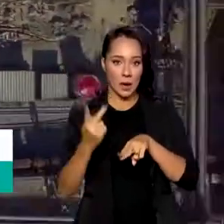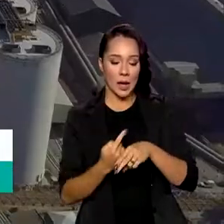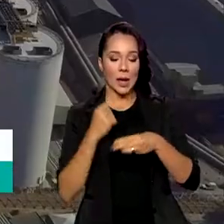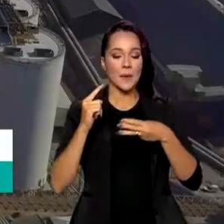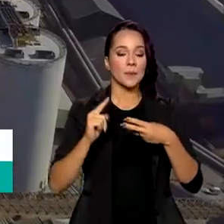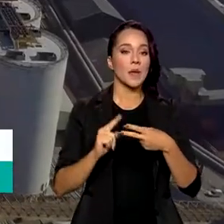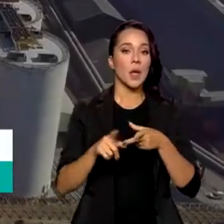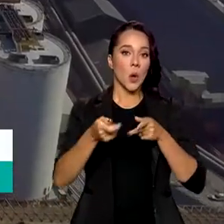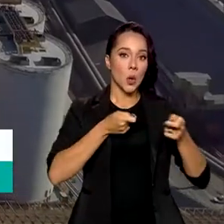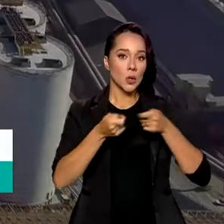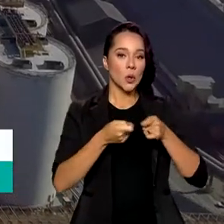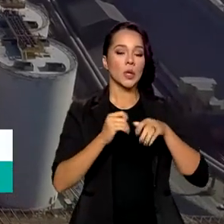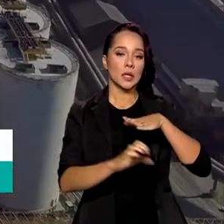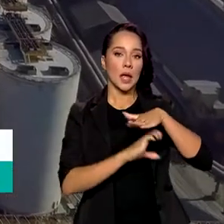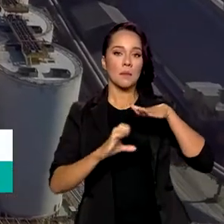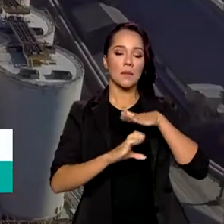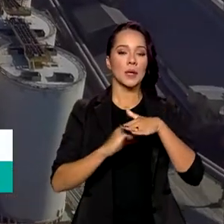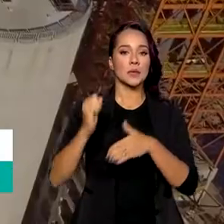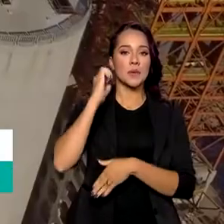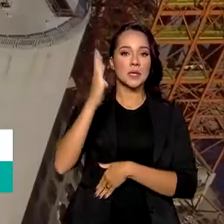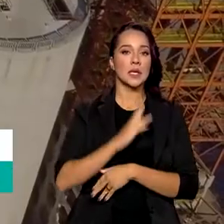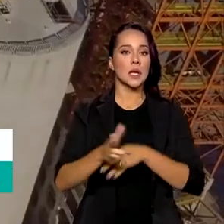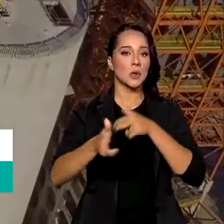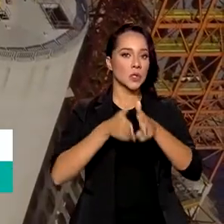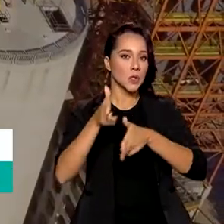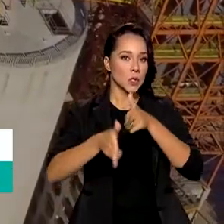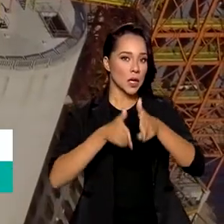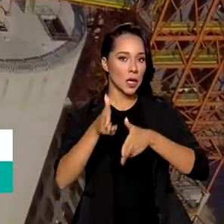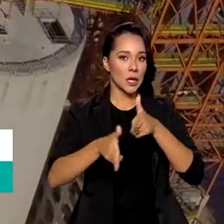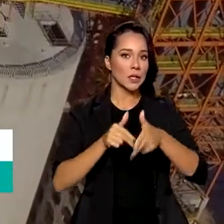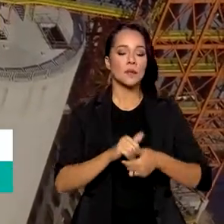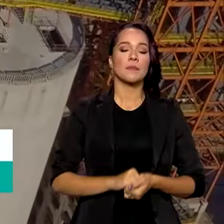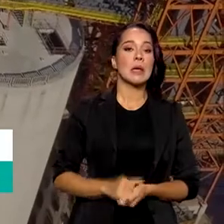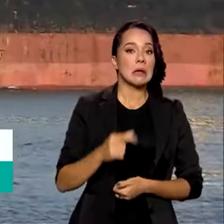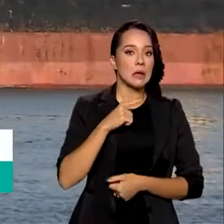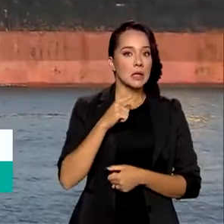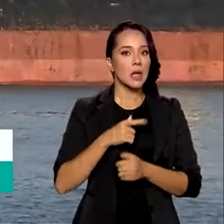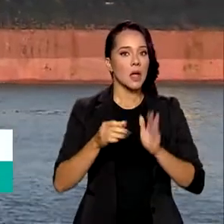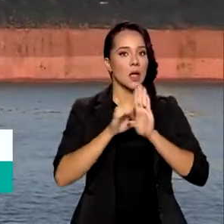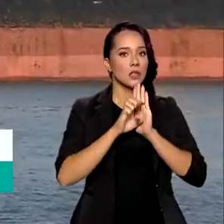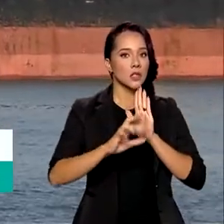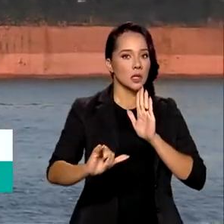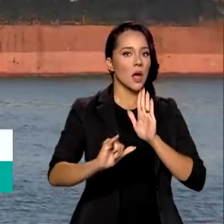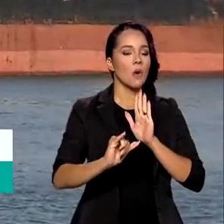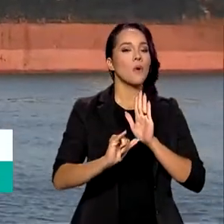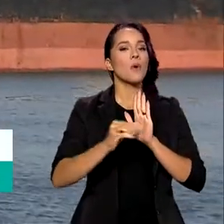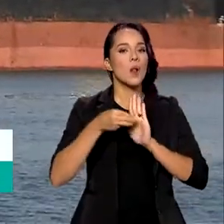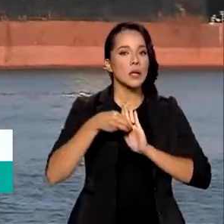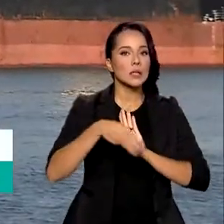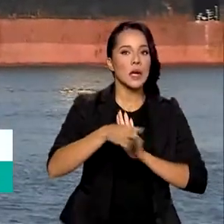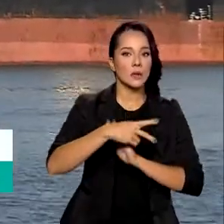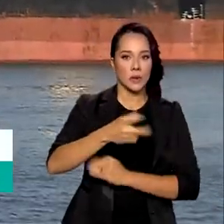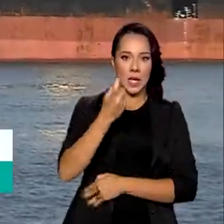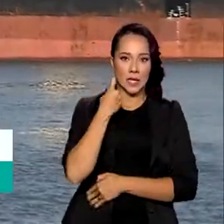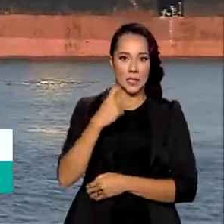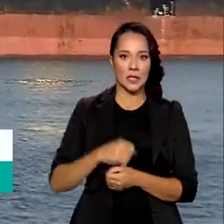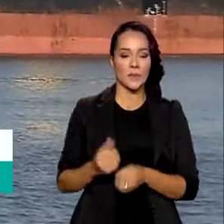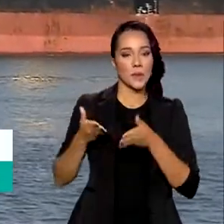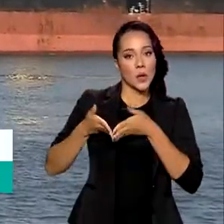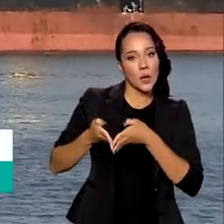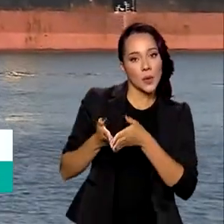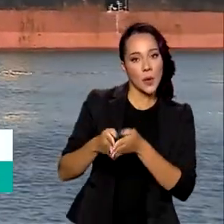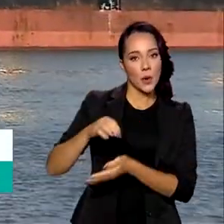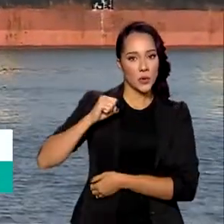sobre o a companhia brasileira de trens urbanos que deve ter o edital lançado nesta sexta-feira e o